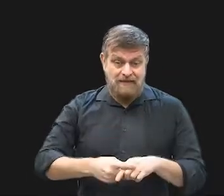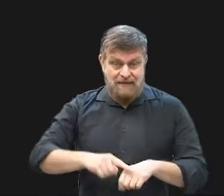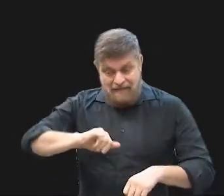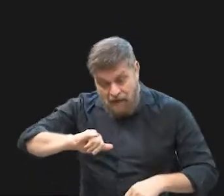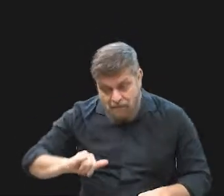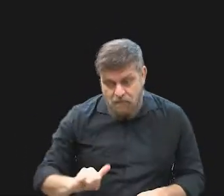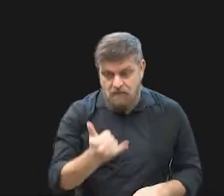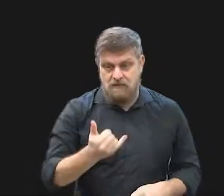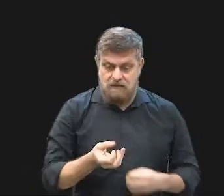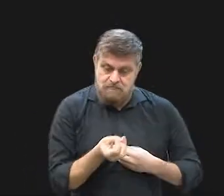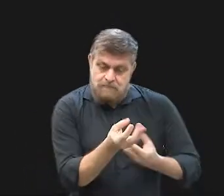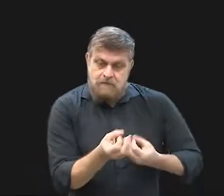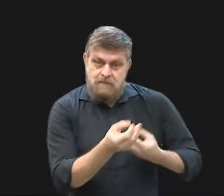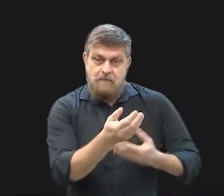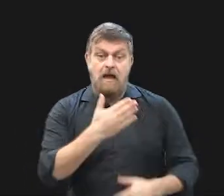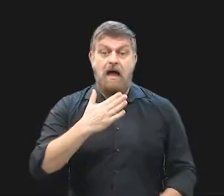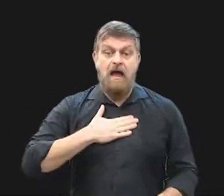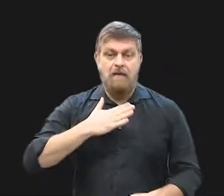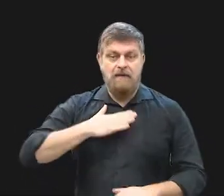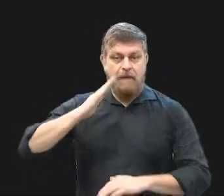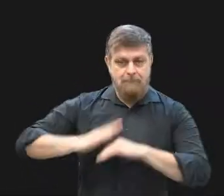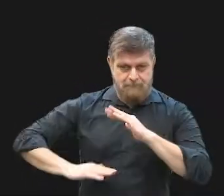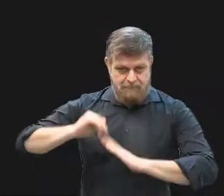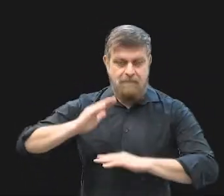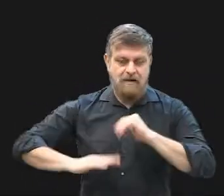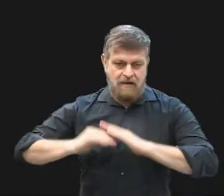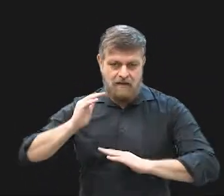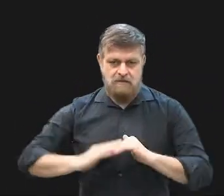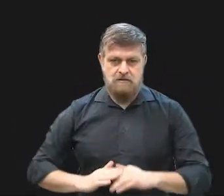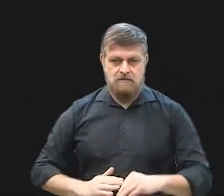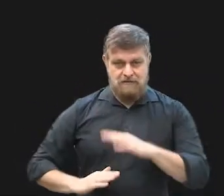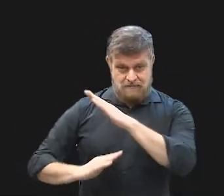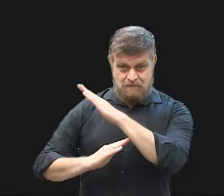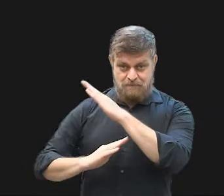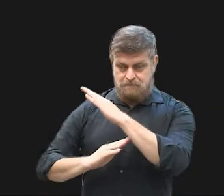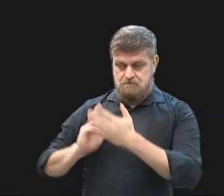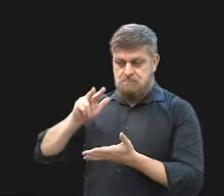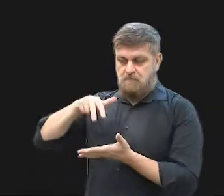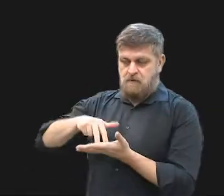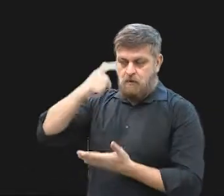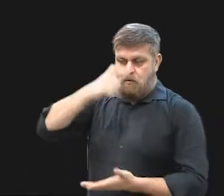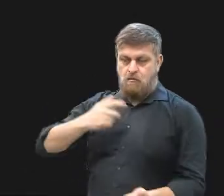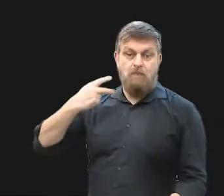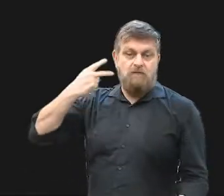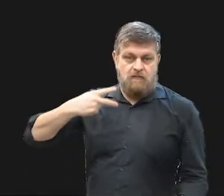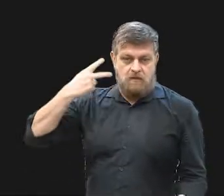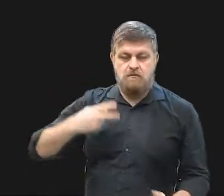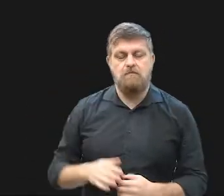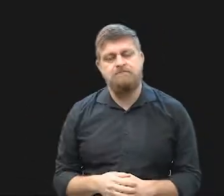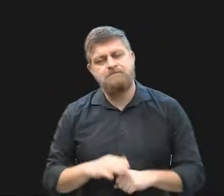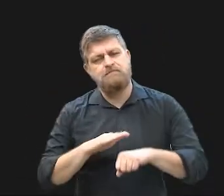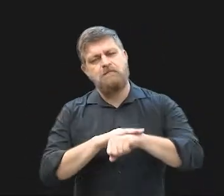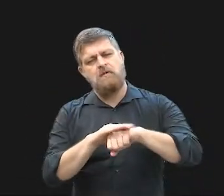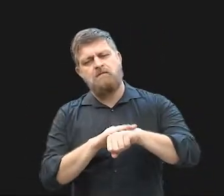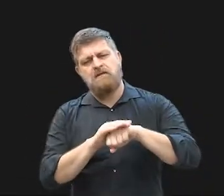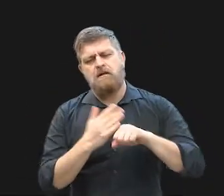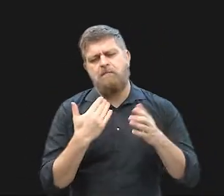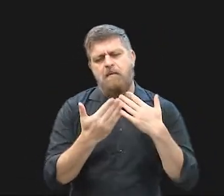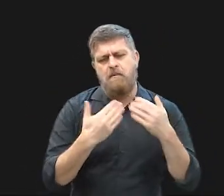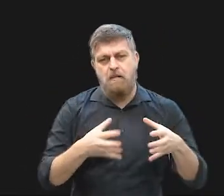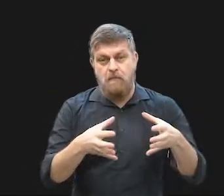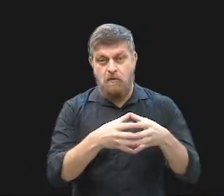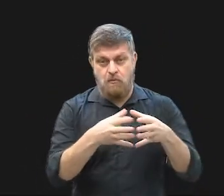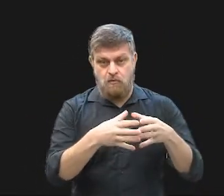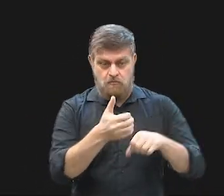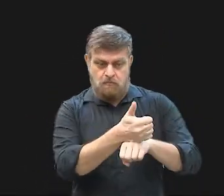de contar um pouco, né, do que a gente está fazendo aqui na Câmara. Eu estava conversando esses dias com a minha equipe.